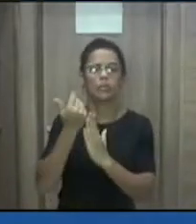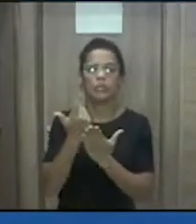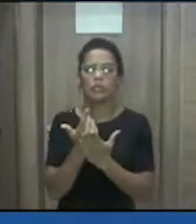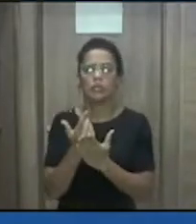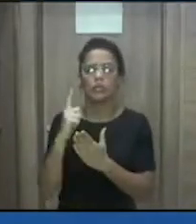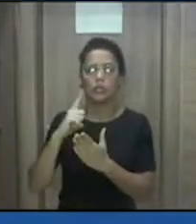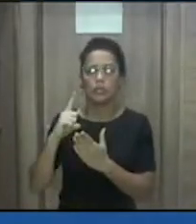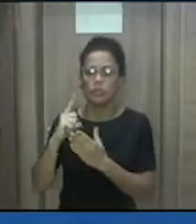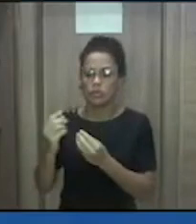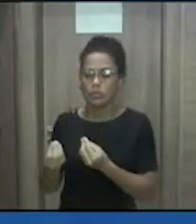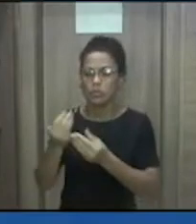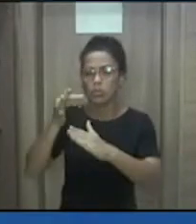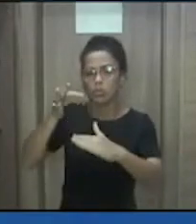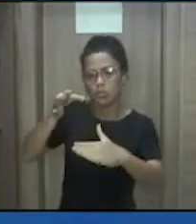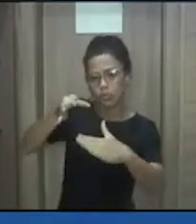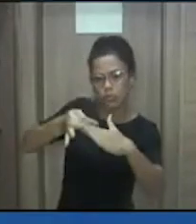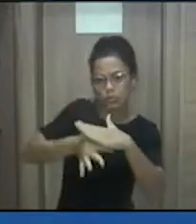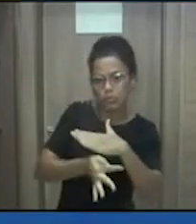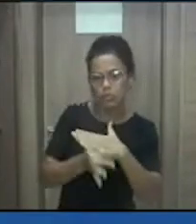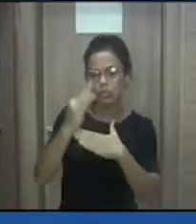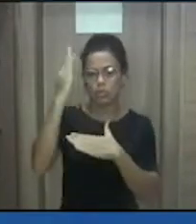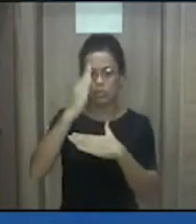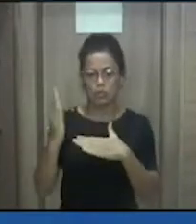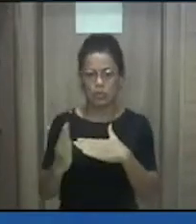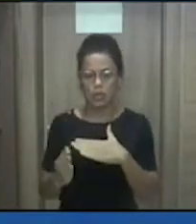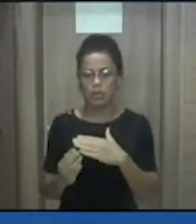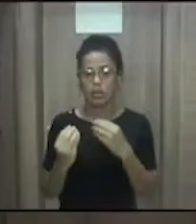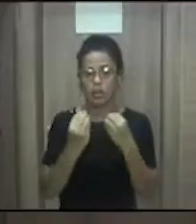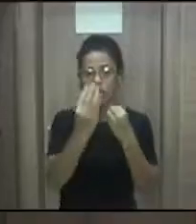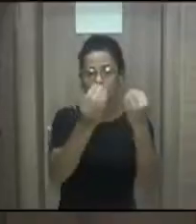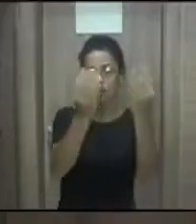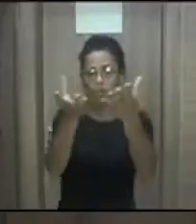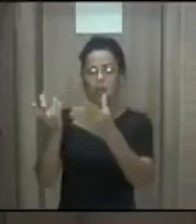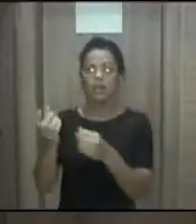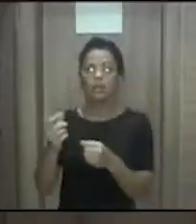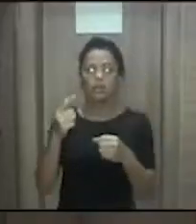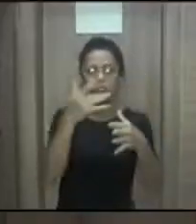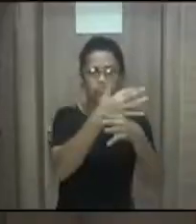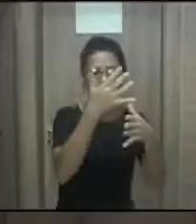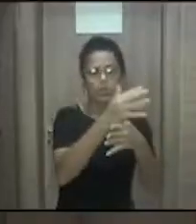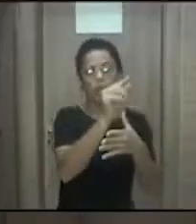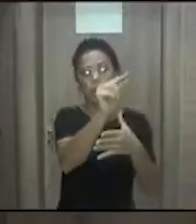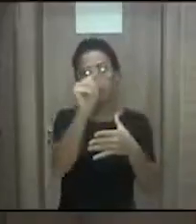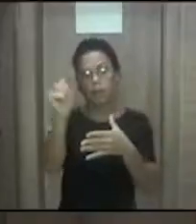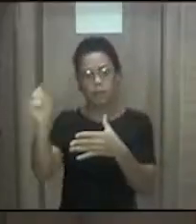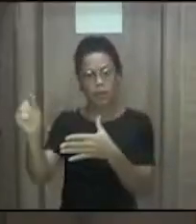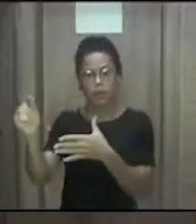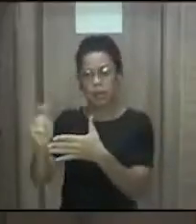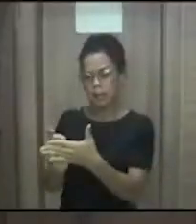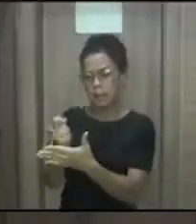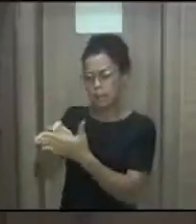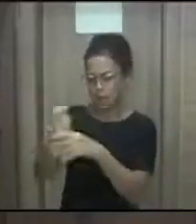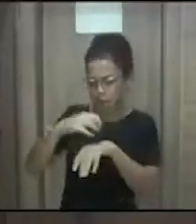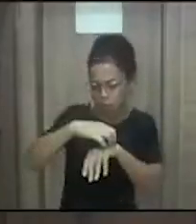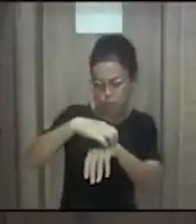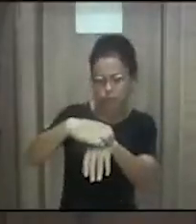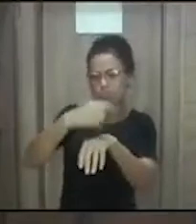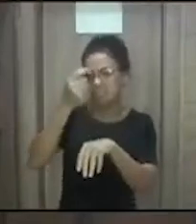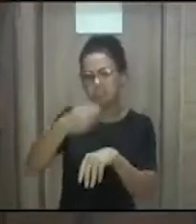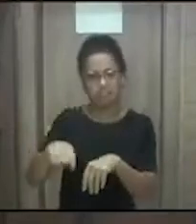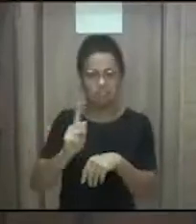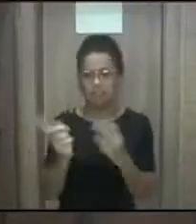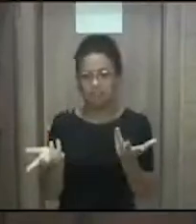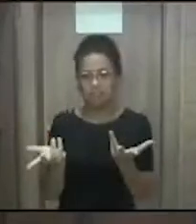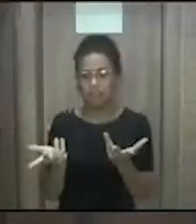do país, e que entrega em todas as cidades brasileiras sem frete. Então, a partir disso, foi possível extrapolar